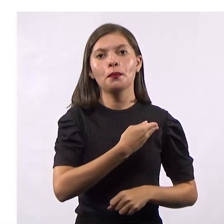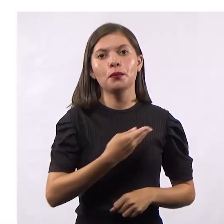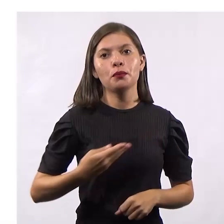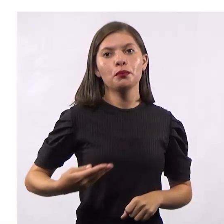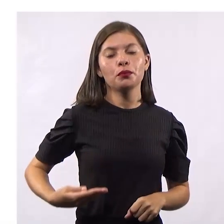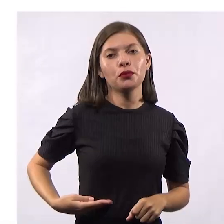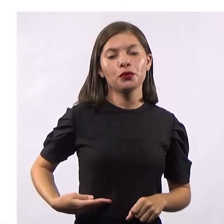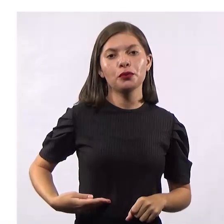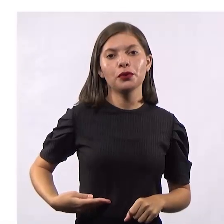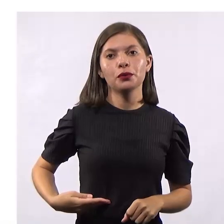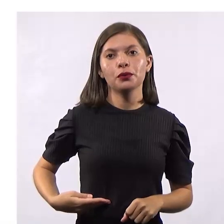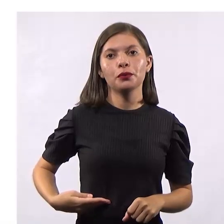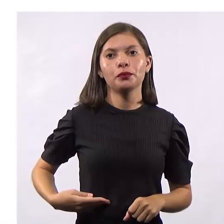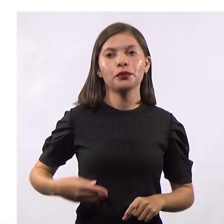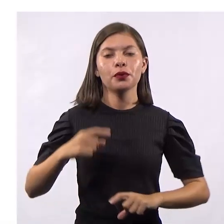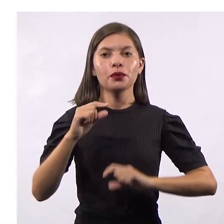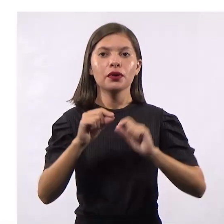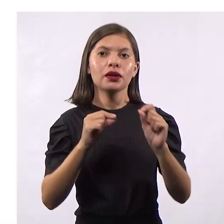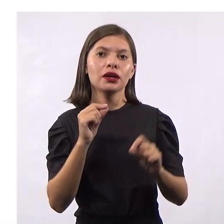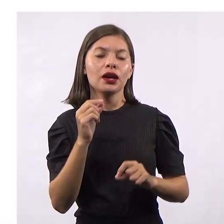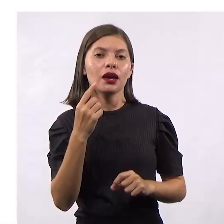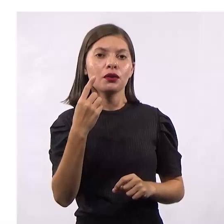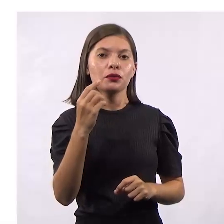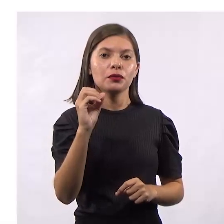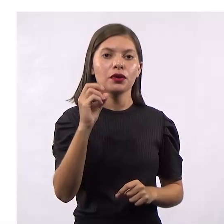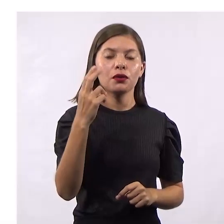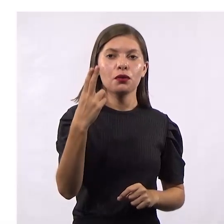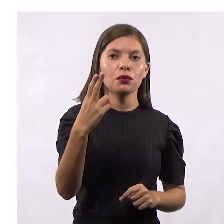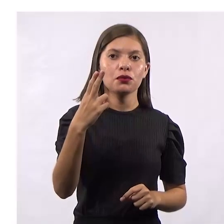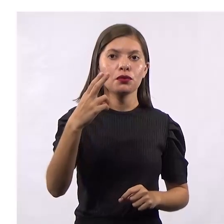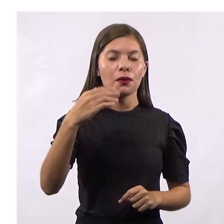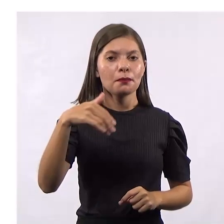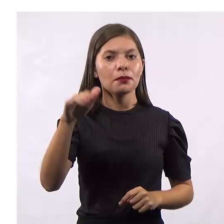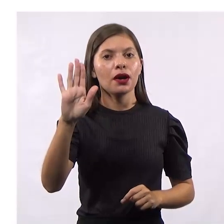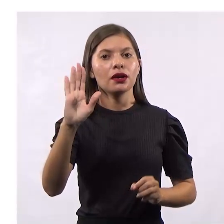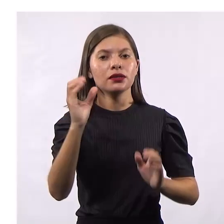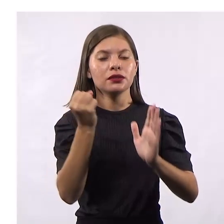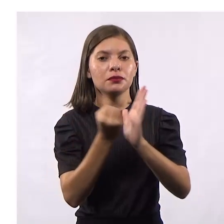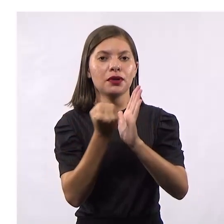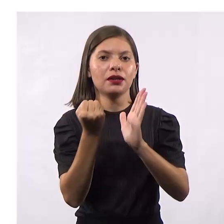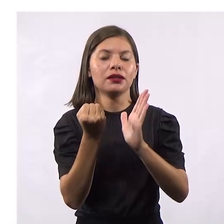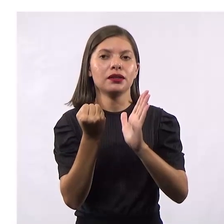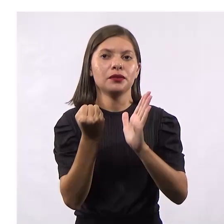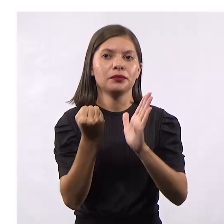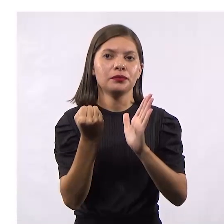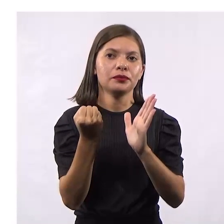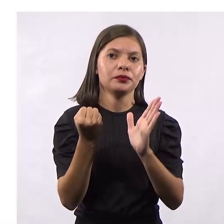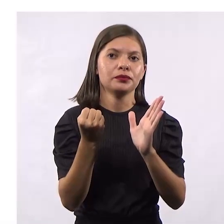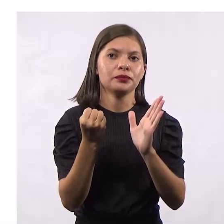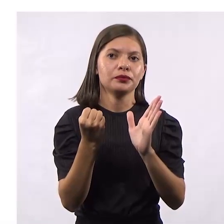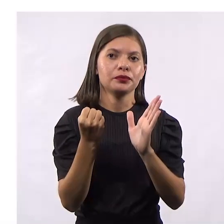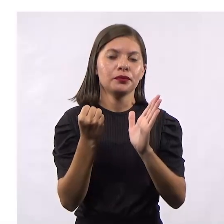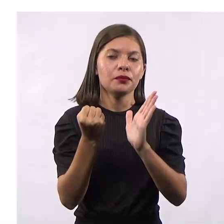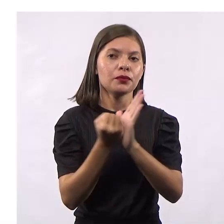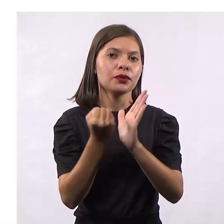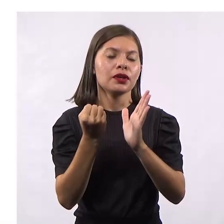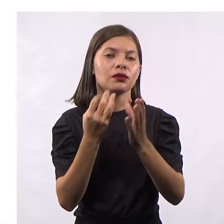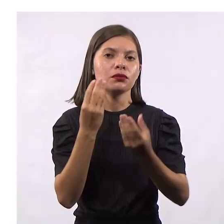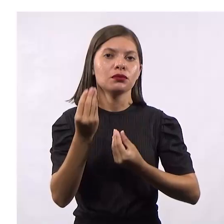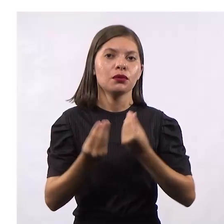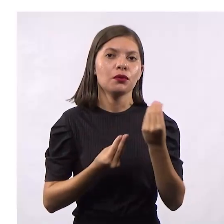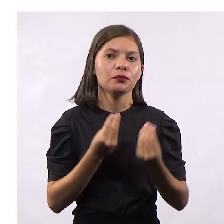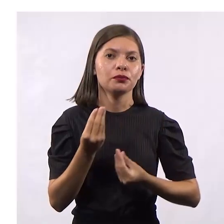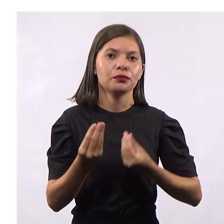indicar, excepcionalmente, uma ou mais marcas. Nossa, sério, professora? Modelo? Pode,